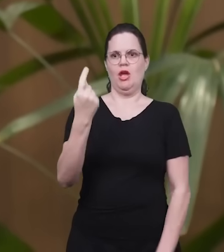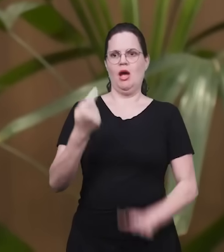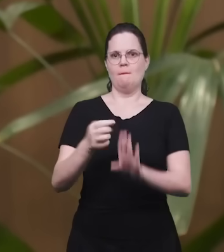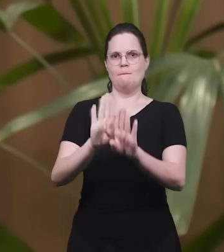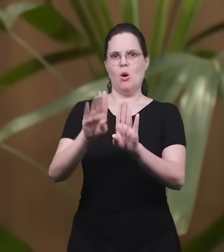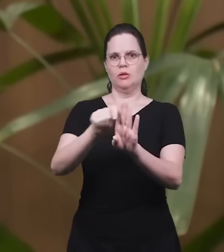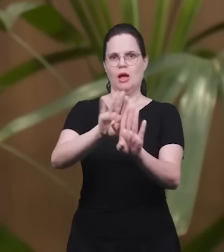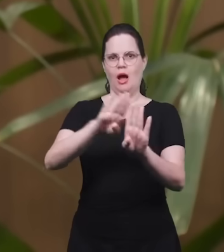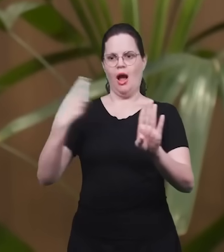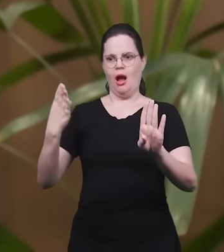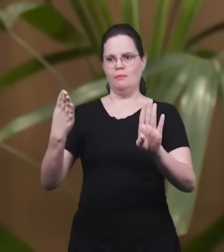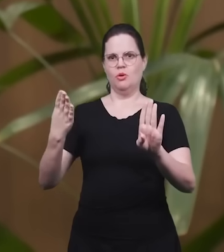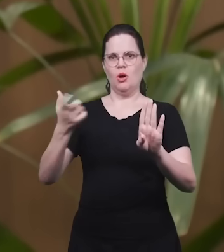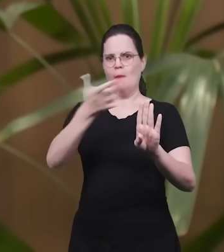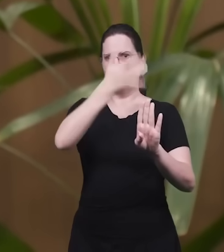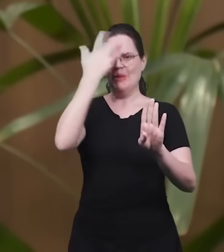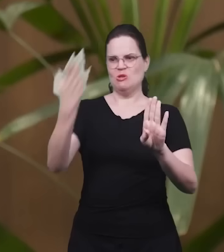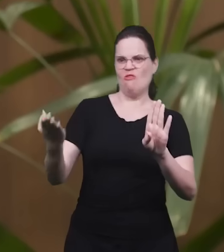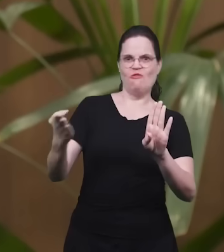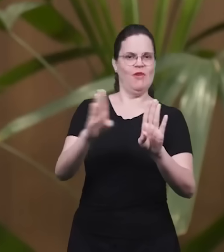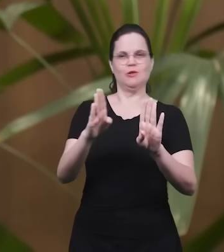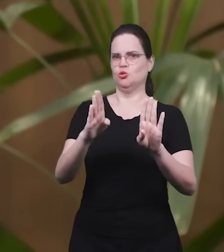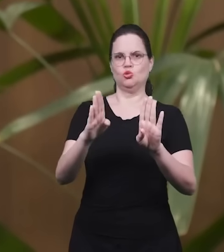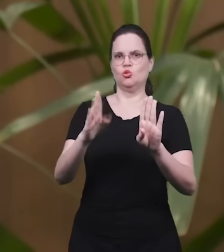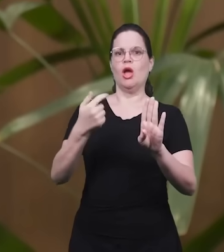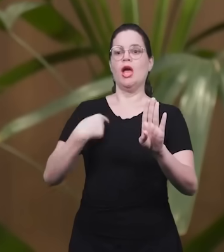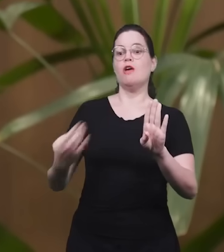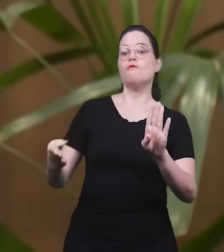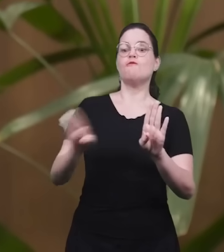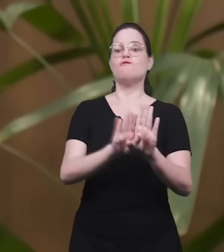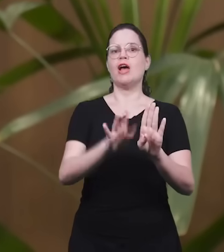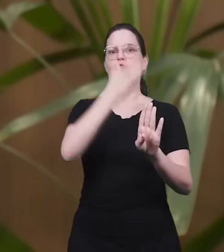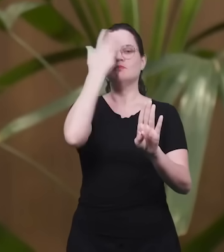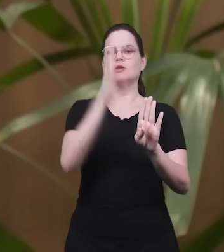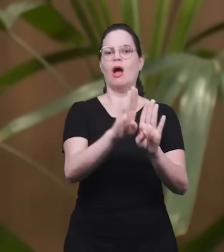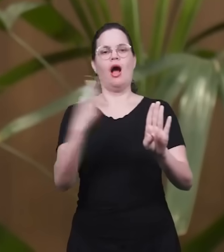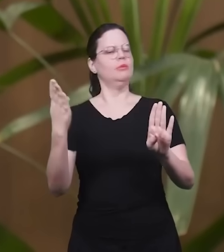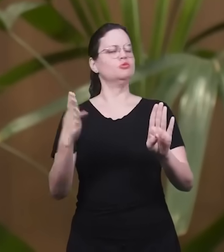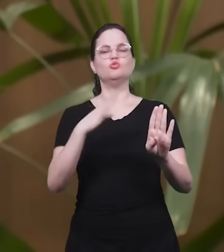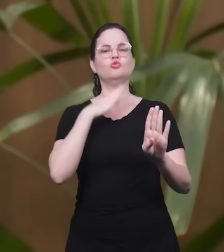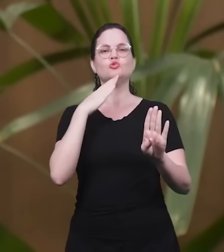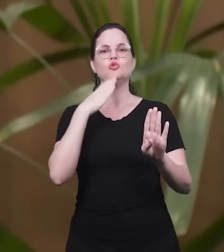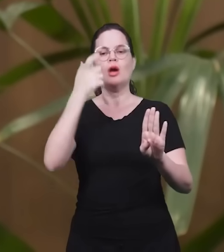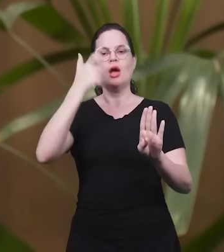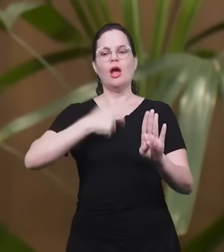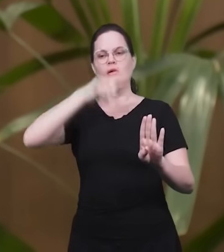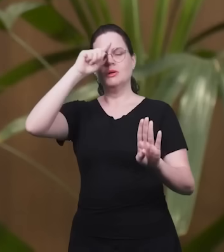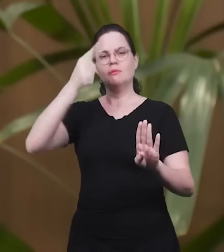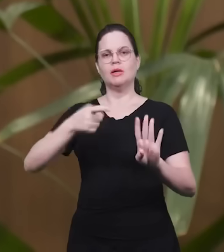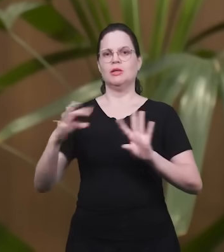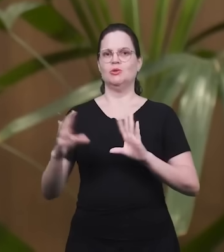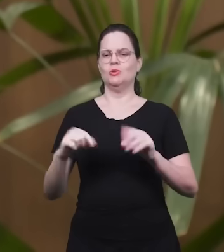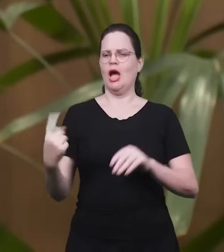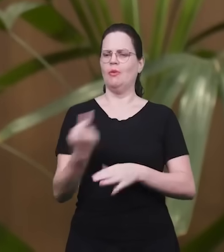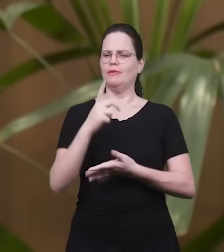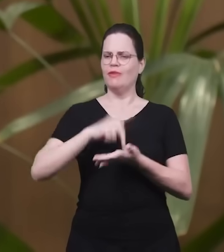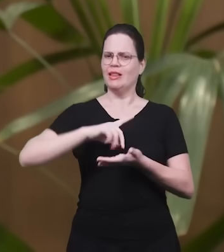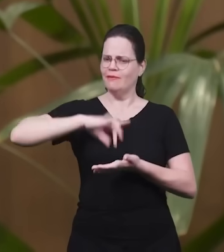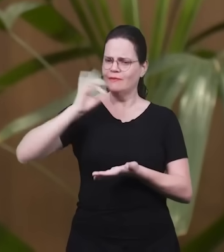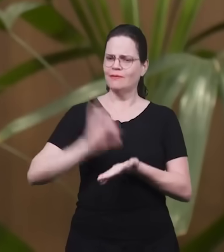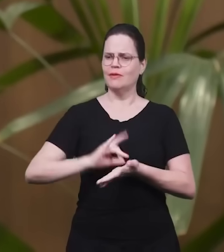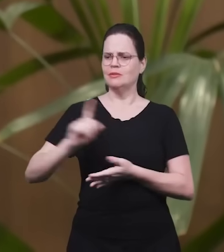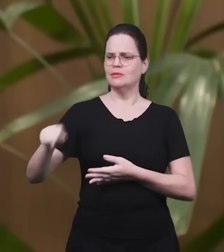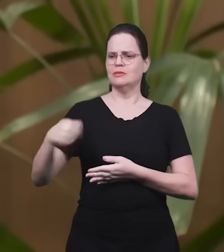abre e ninguém fecha, fecha e ninguém abre. Jesus, a verdade absoluta, só o Senhor Jesus. Por isso